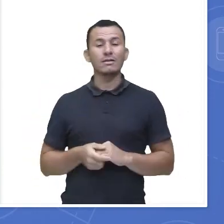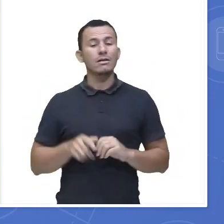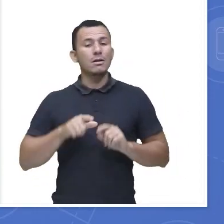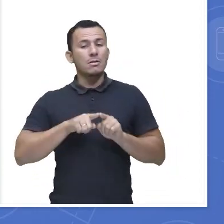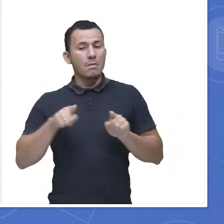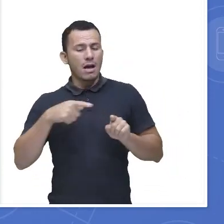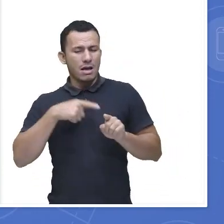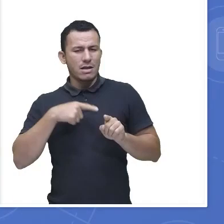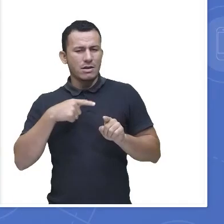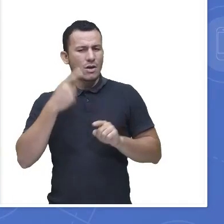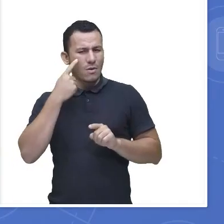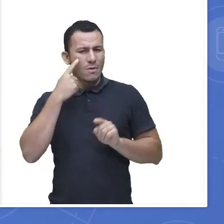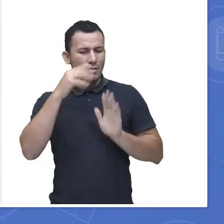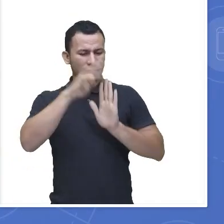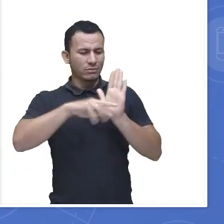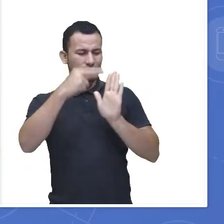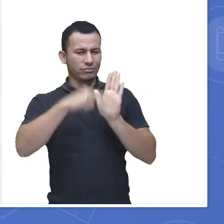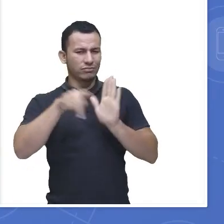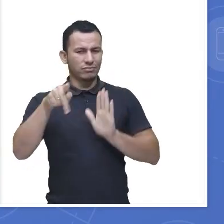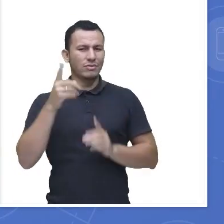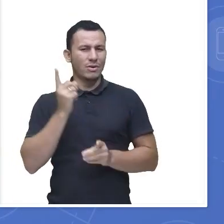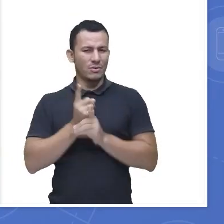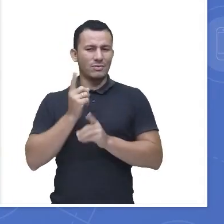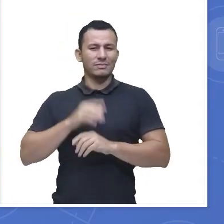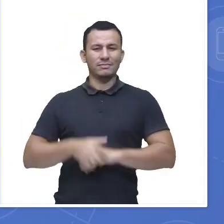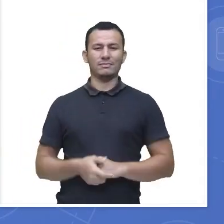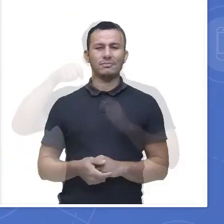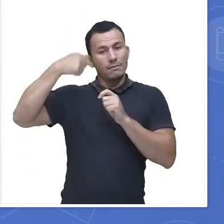tem pistas ali para você entender. Então, vamos lá.